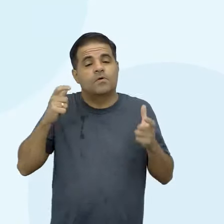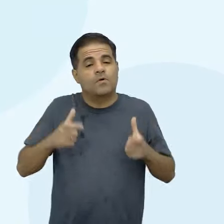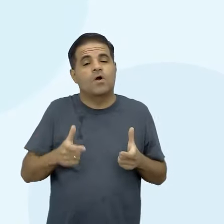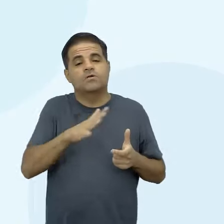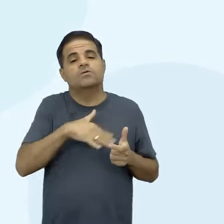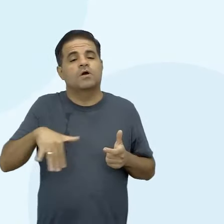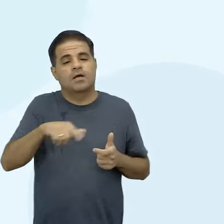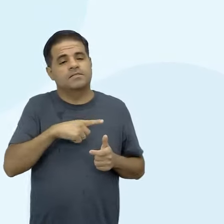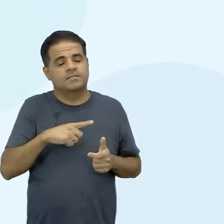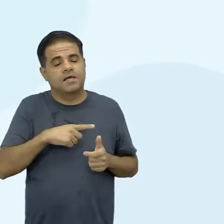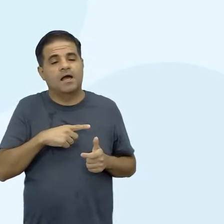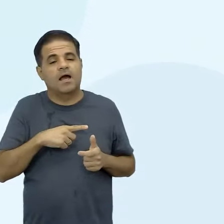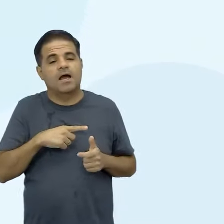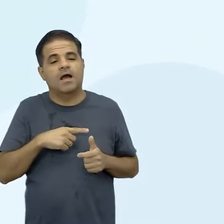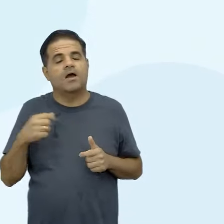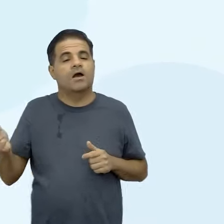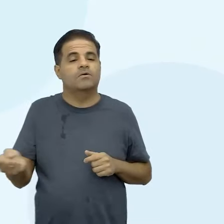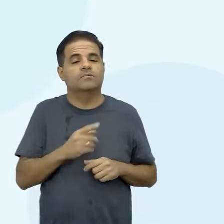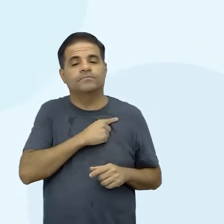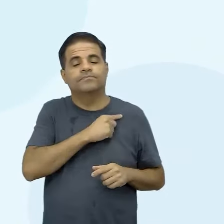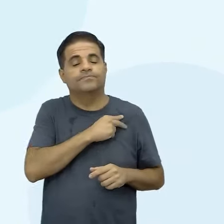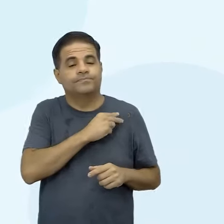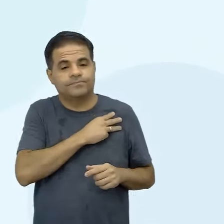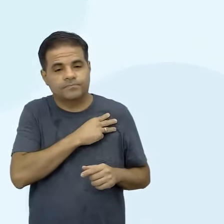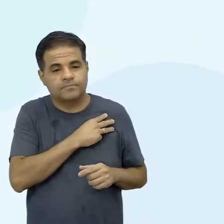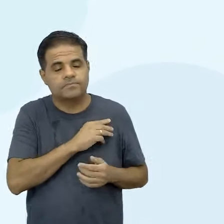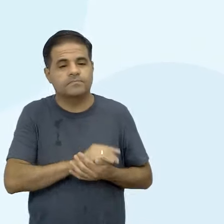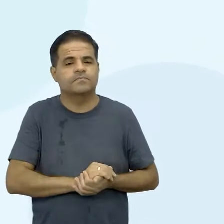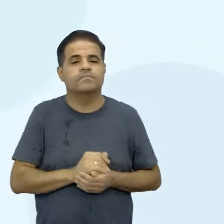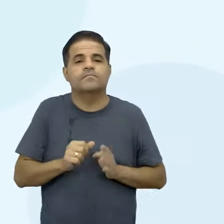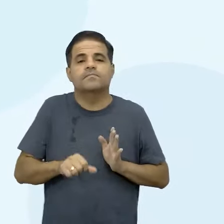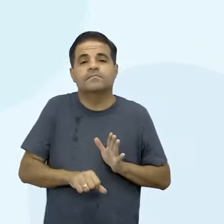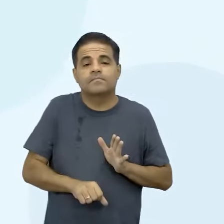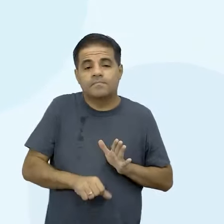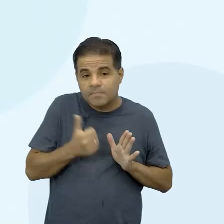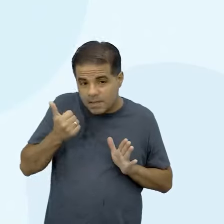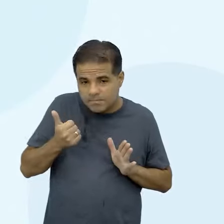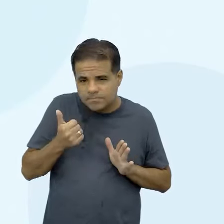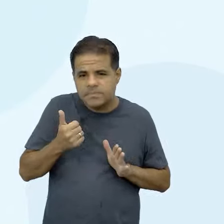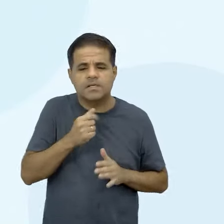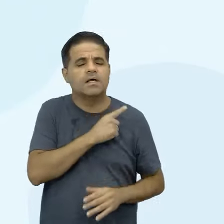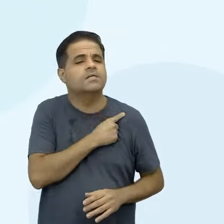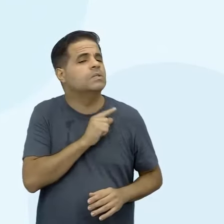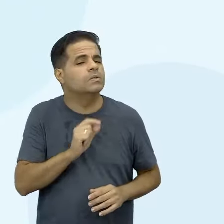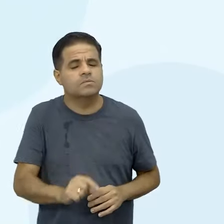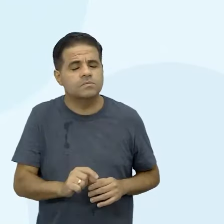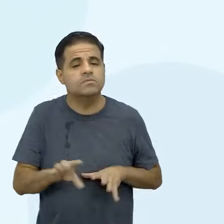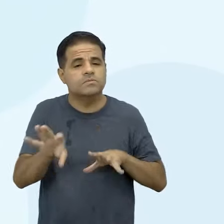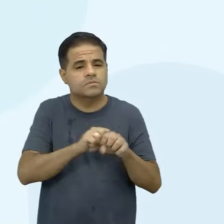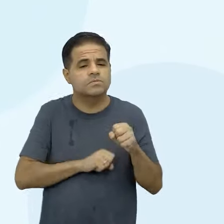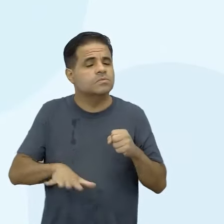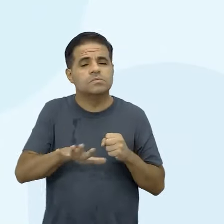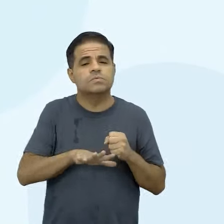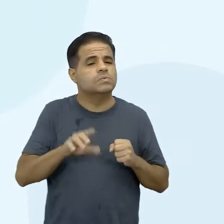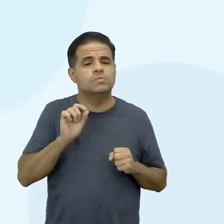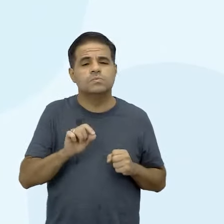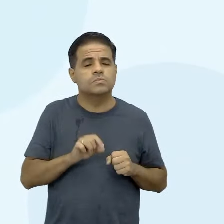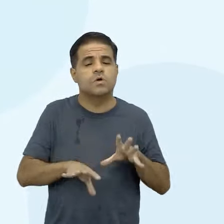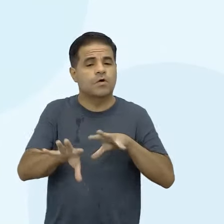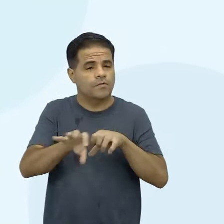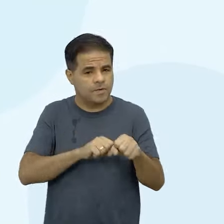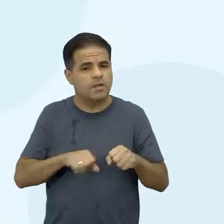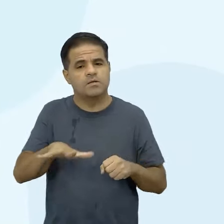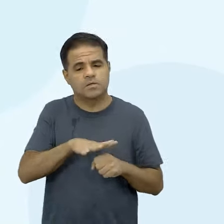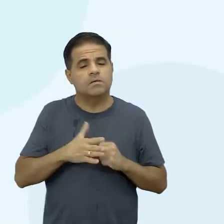está aí no novo ensino médio. Então, a primeira série do ensino médio, ela é formada basicamente aí pela